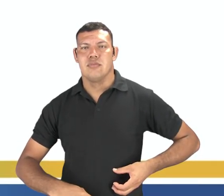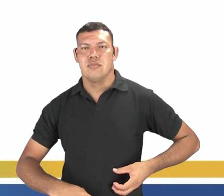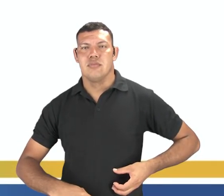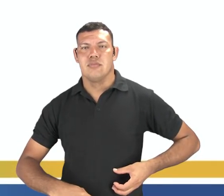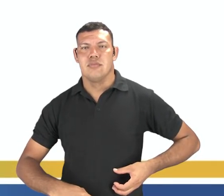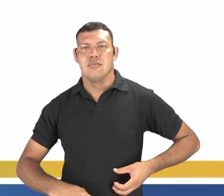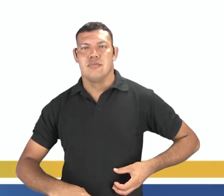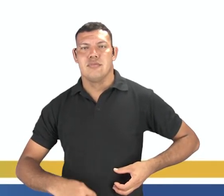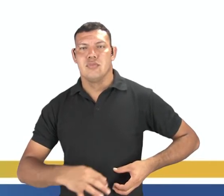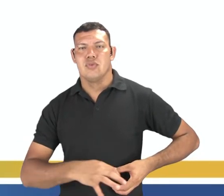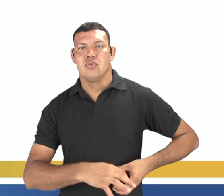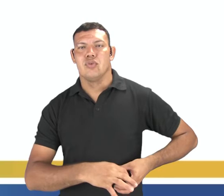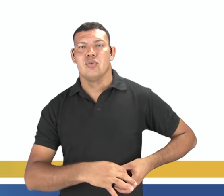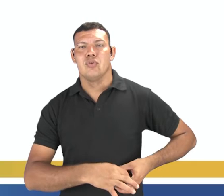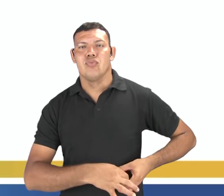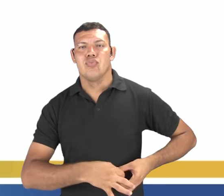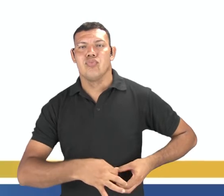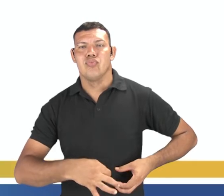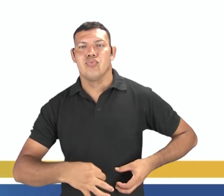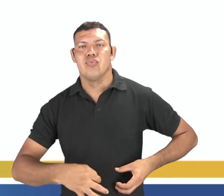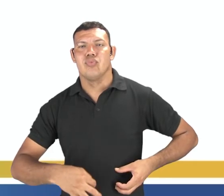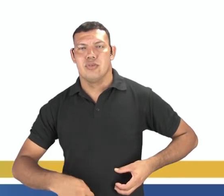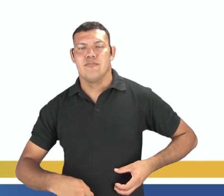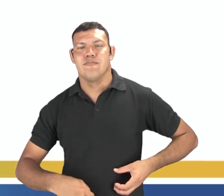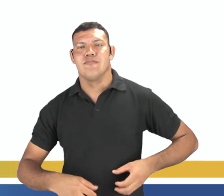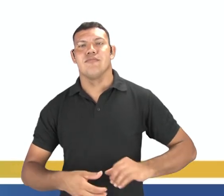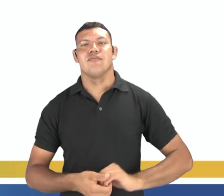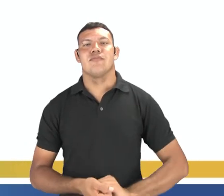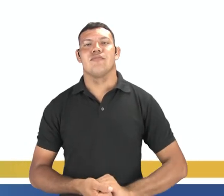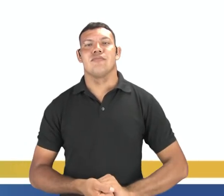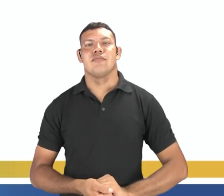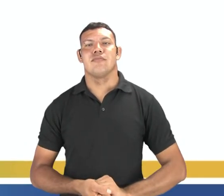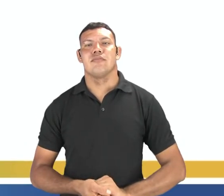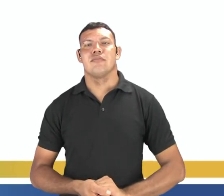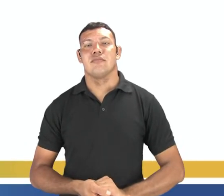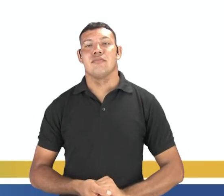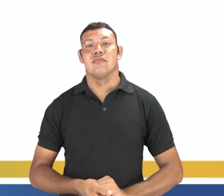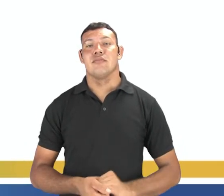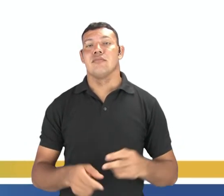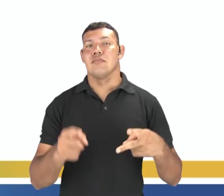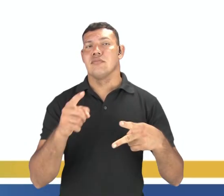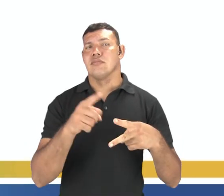a superfície do ovário para a cavidade do útero. São dois